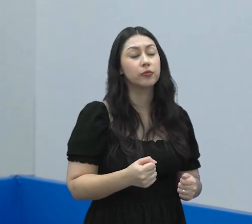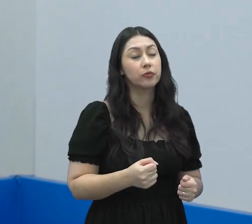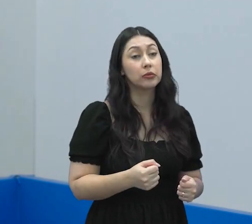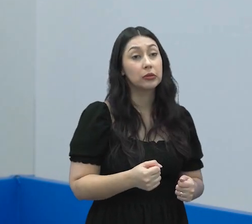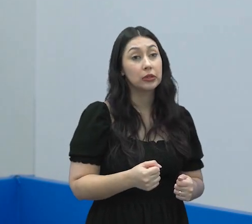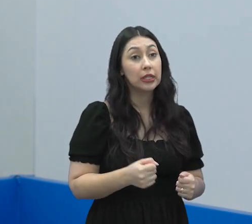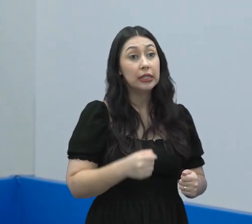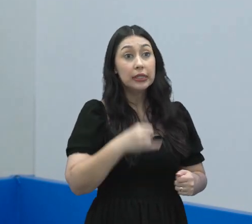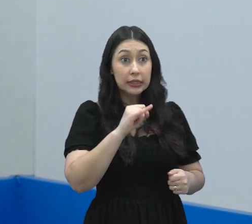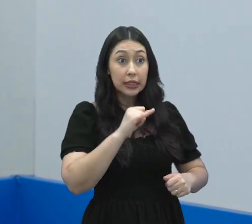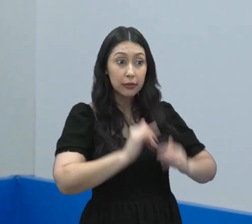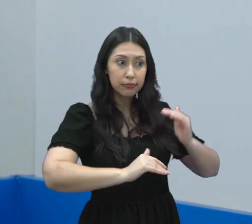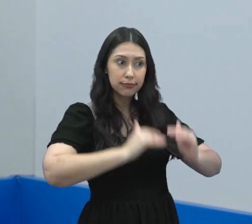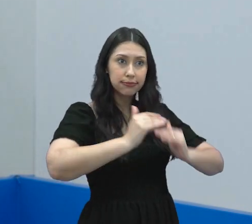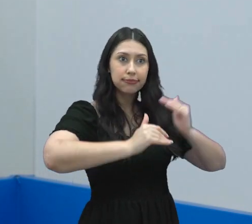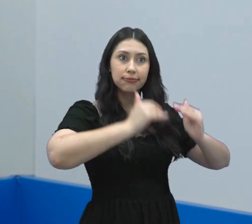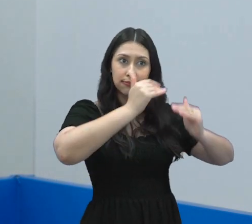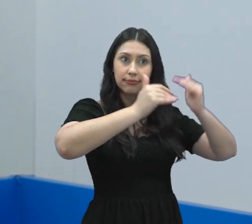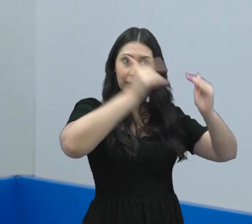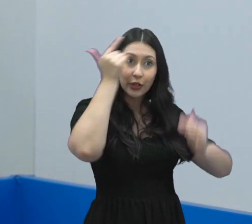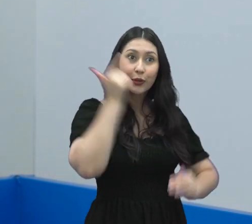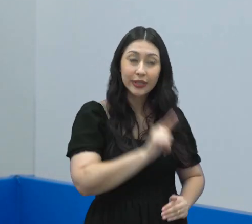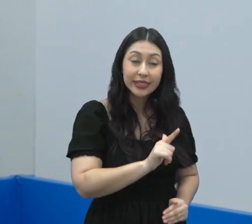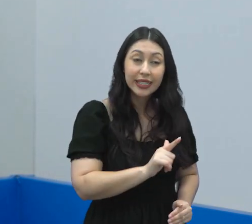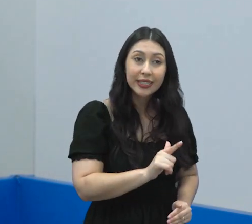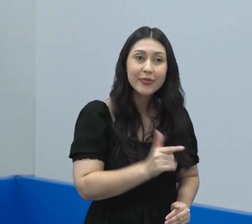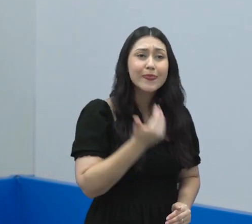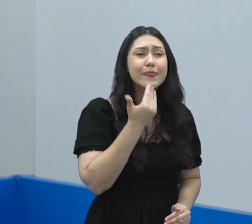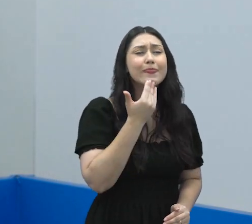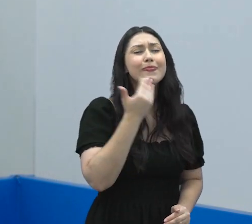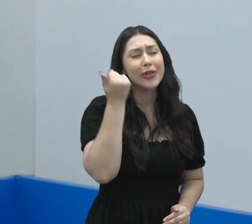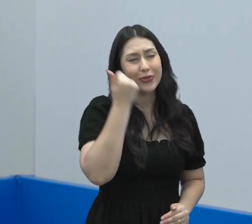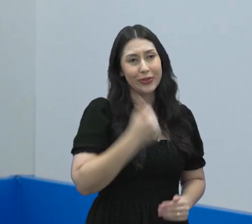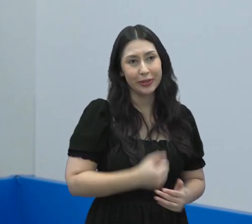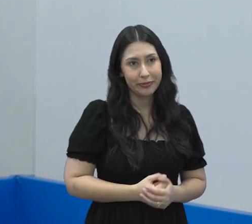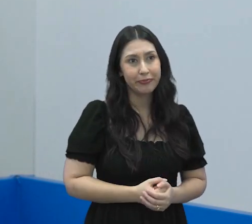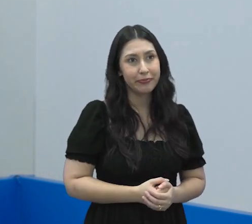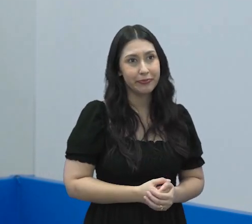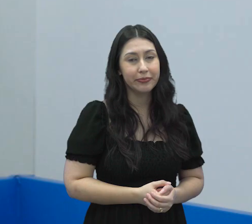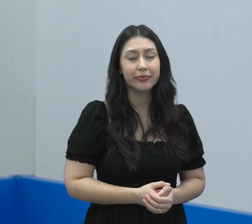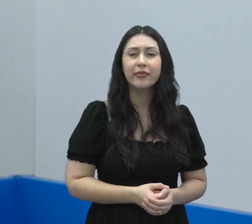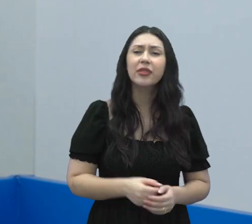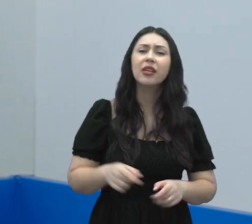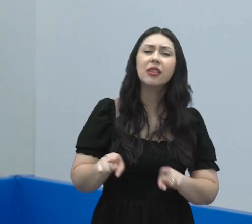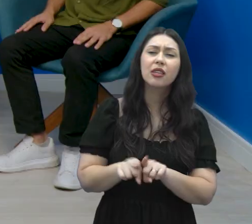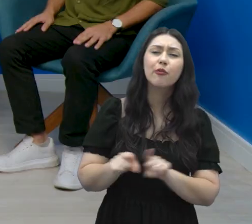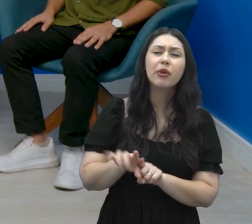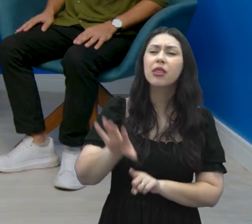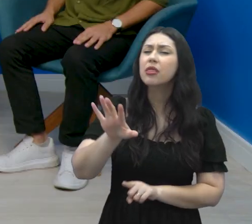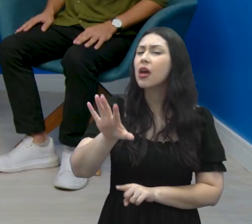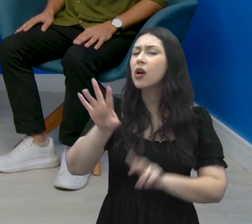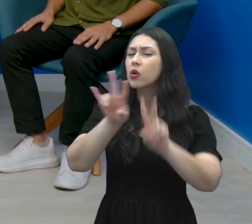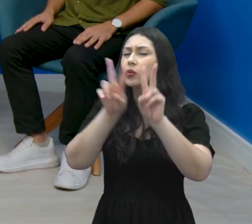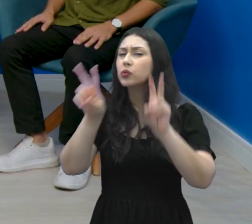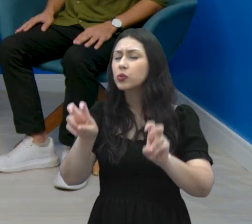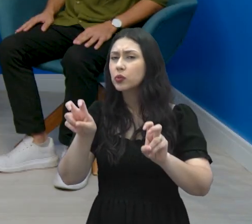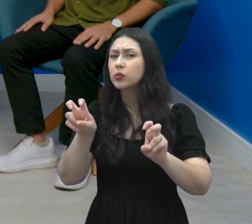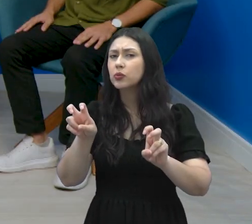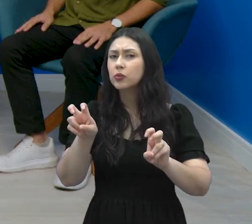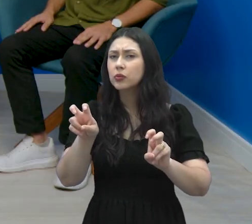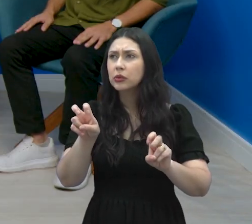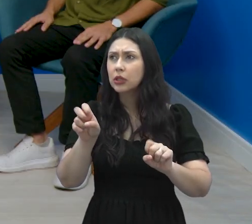Sim. mais desenvolvida a pessoa tiver, melhor é. Então, Ciro, essa questão